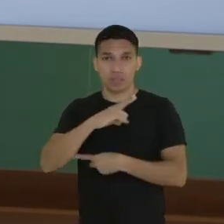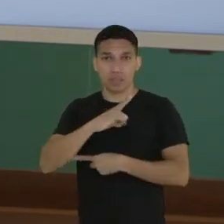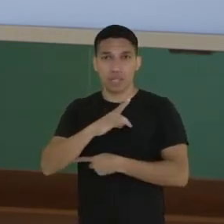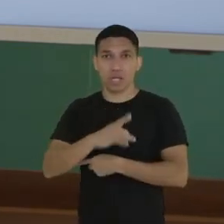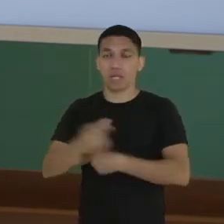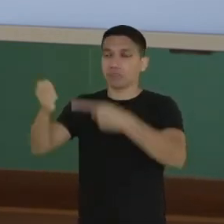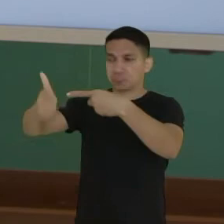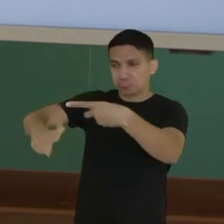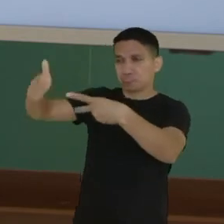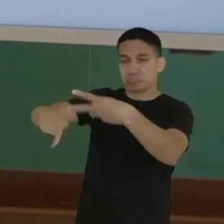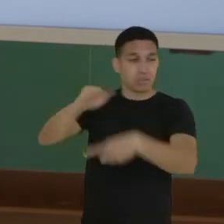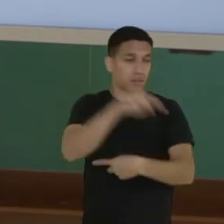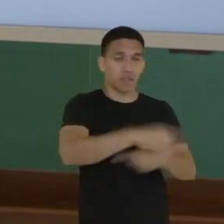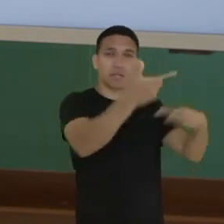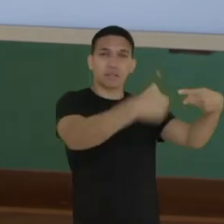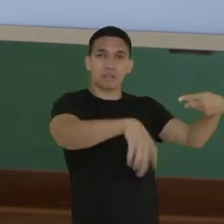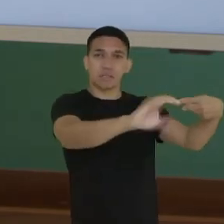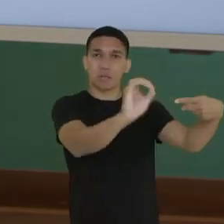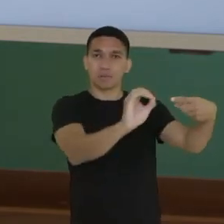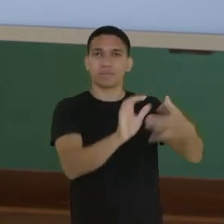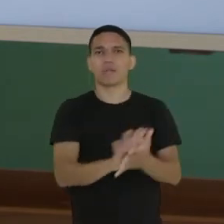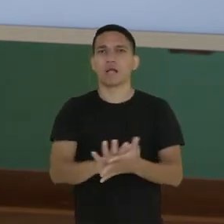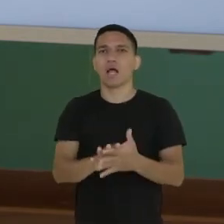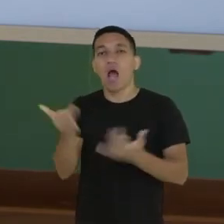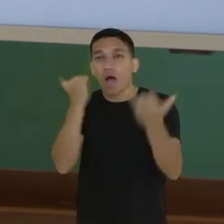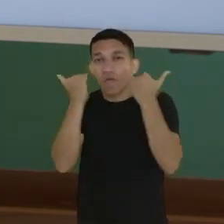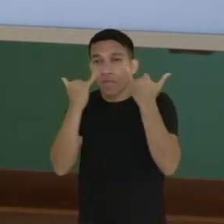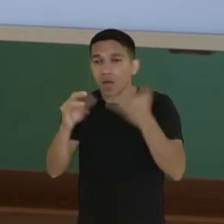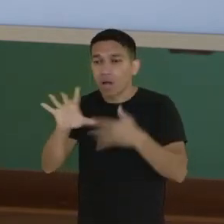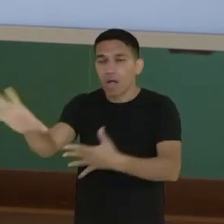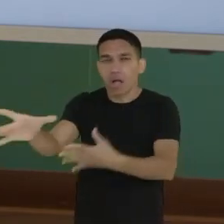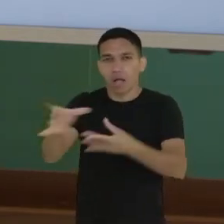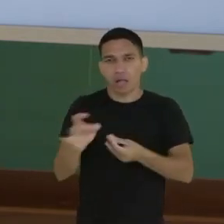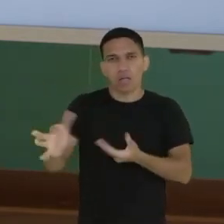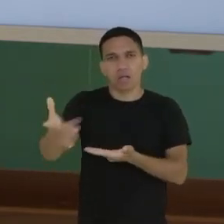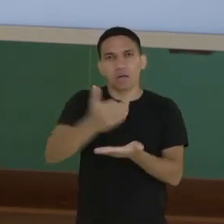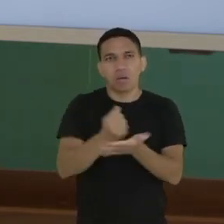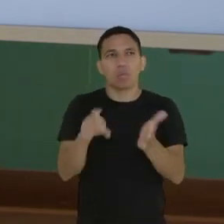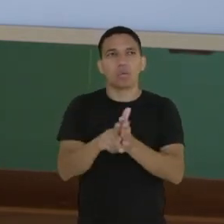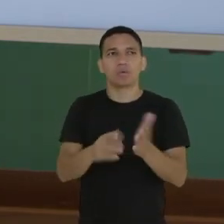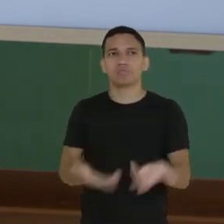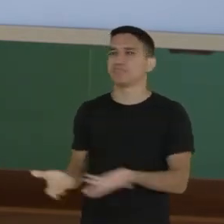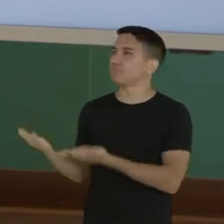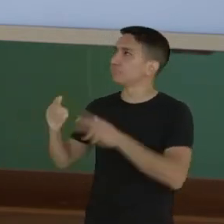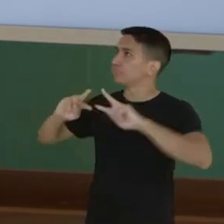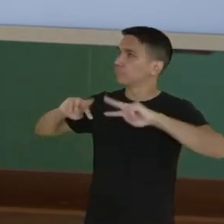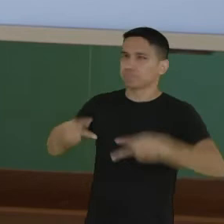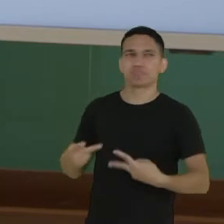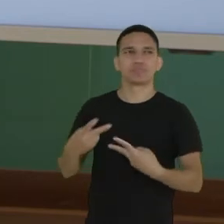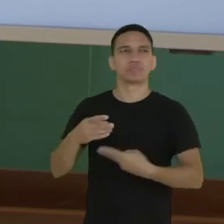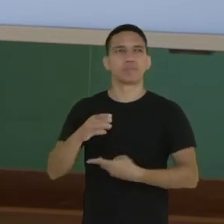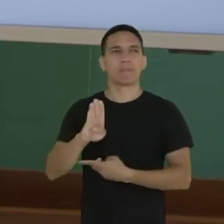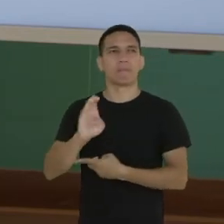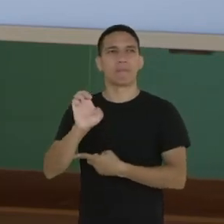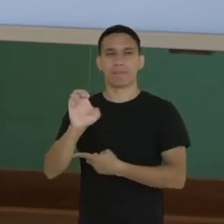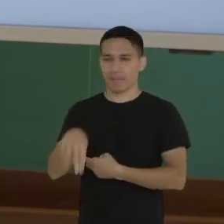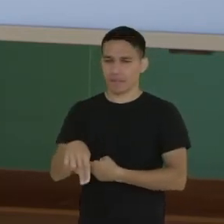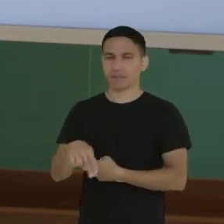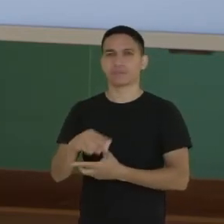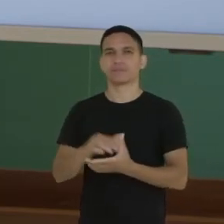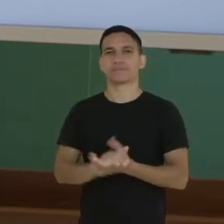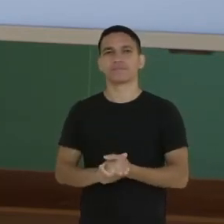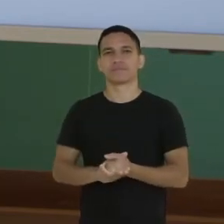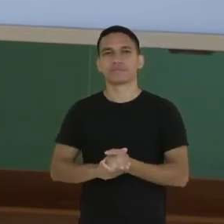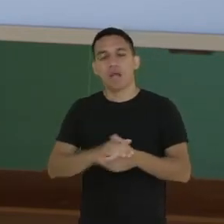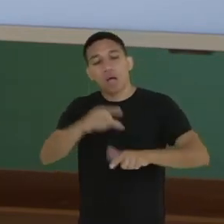não renováveis, certo? Esse dado aqui foi tirado do BEM, que é o Balanço Energético Nacional, ok?